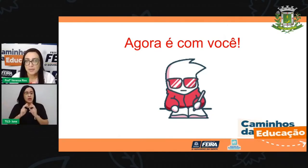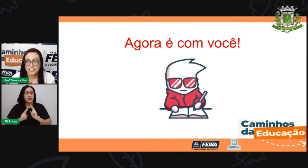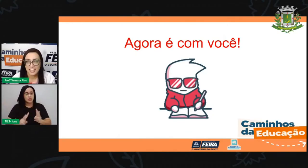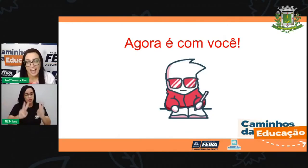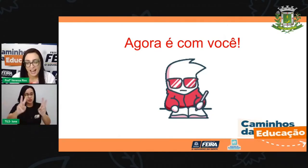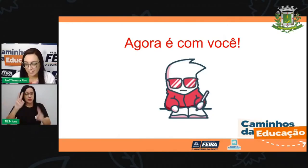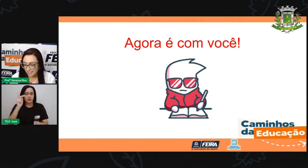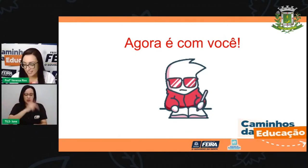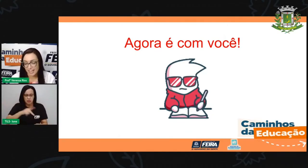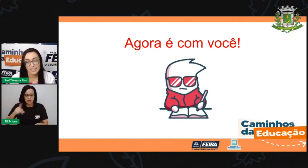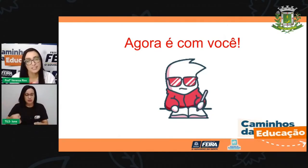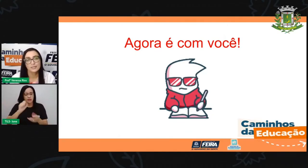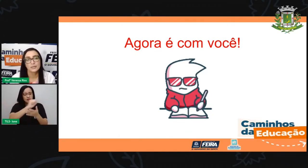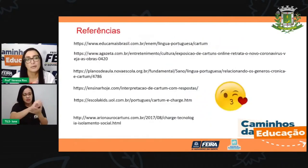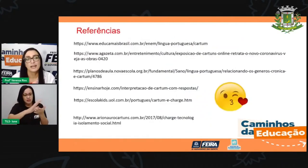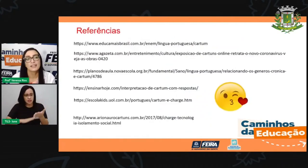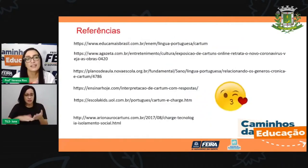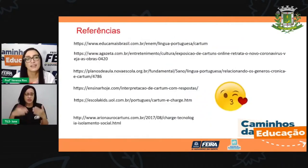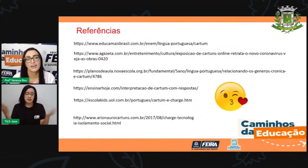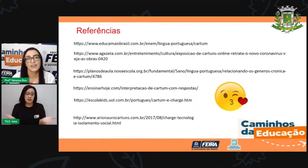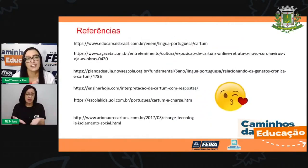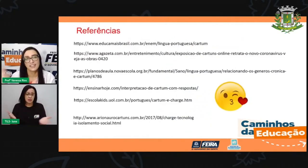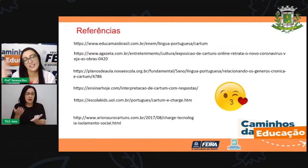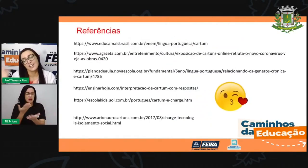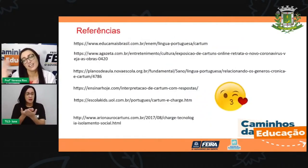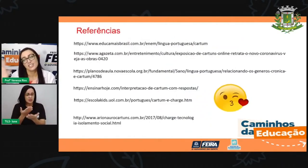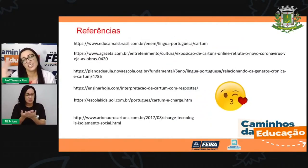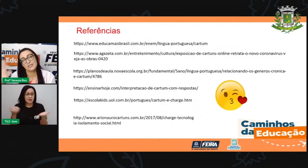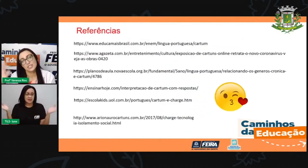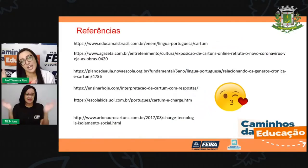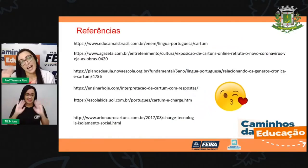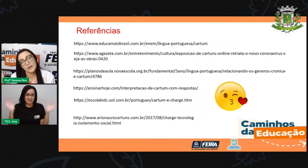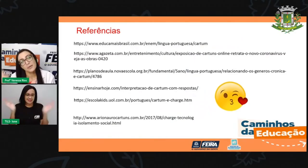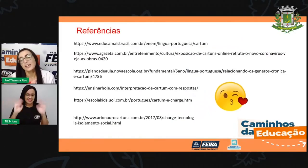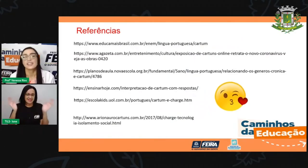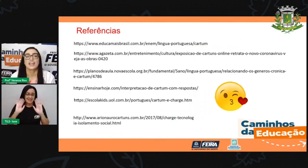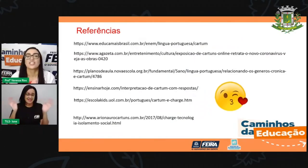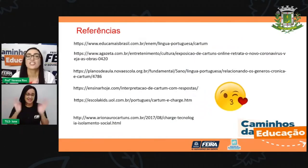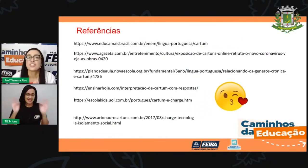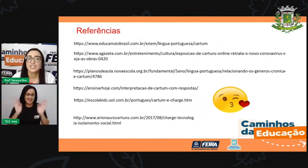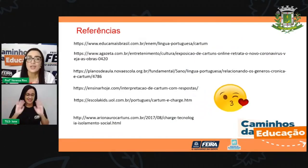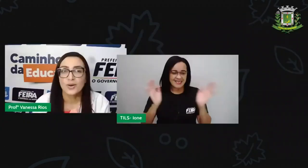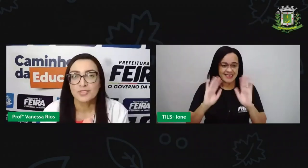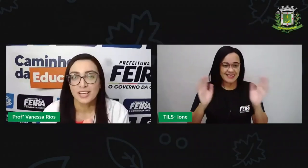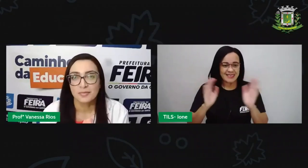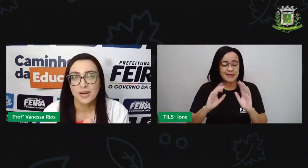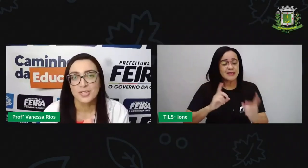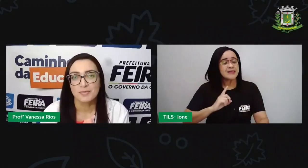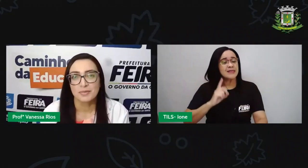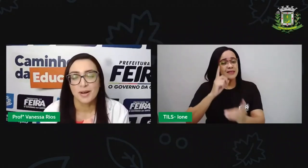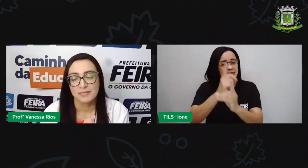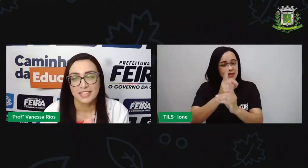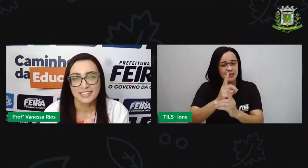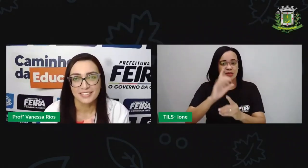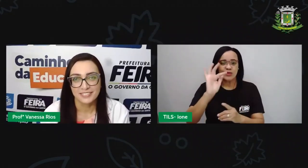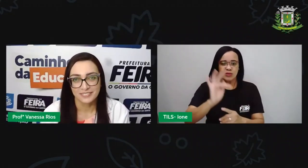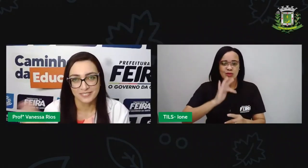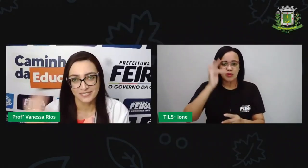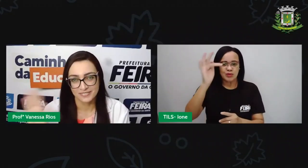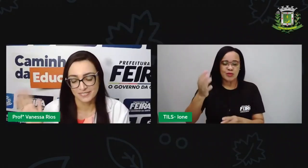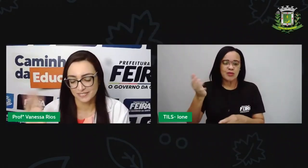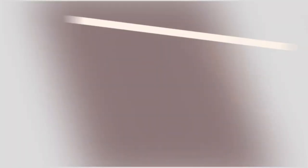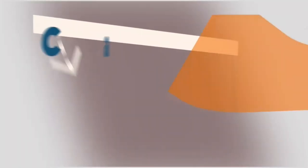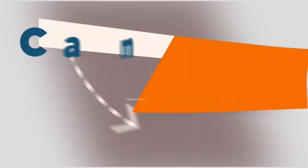preparou para esta aula, tá certo, turma? Ó, tchau, tchau. E a gente se encontra num próximo momento.